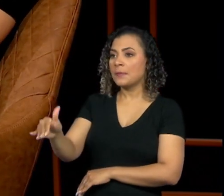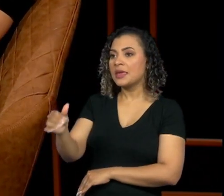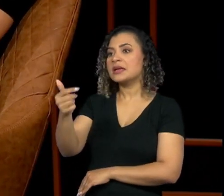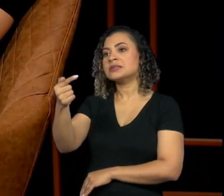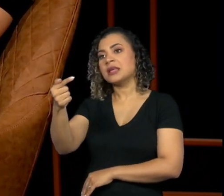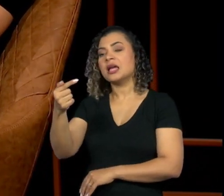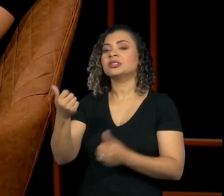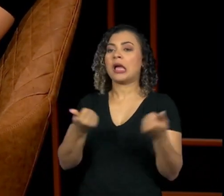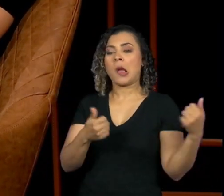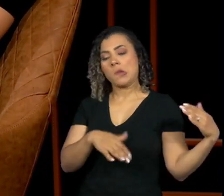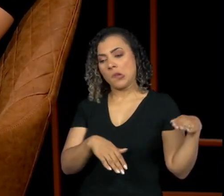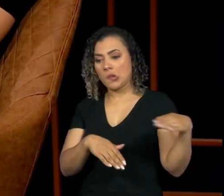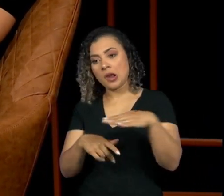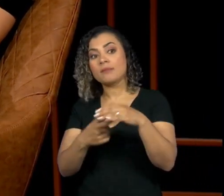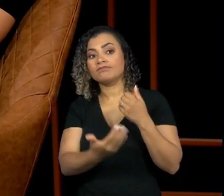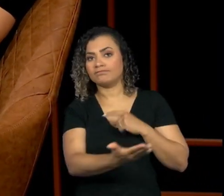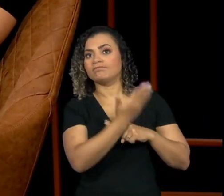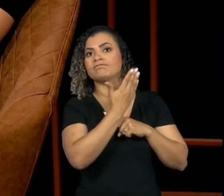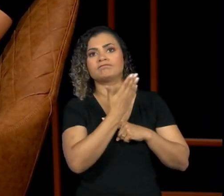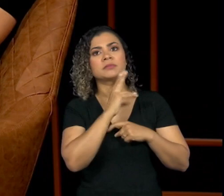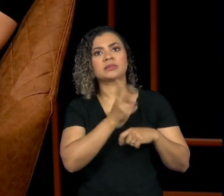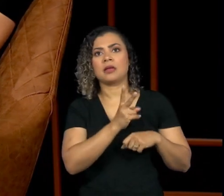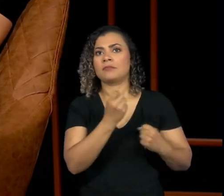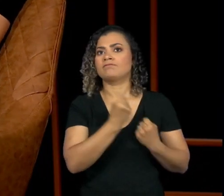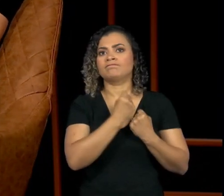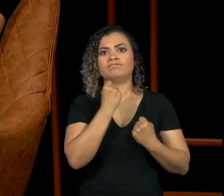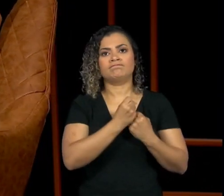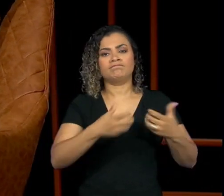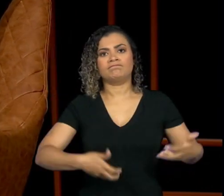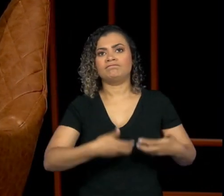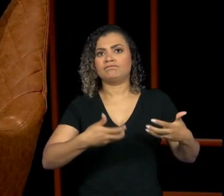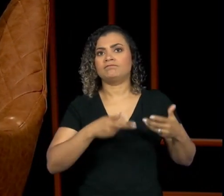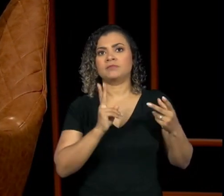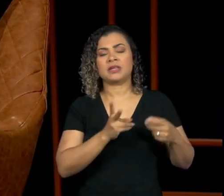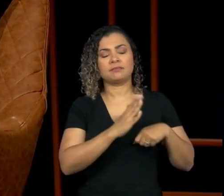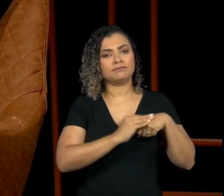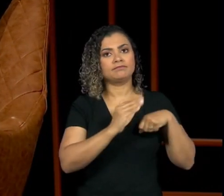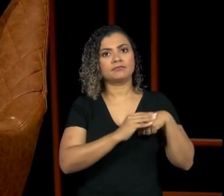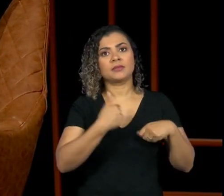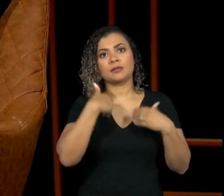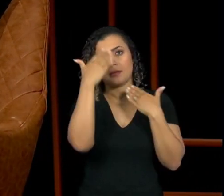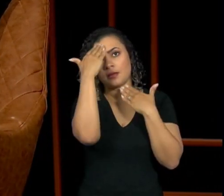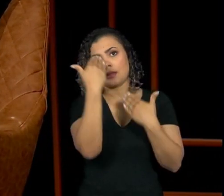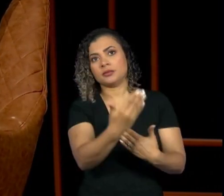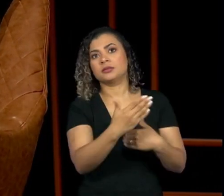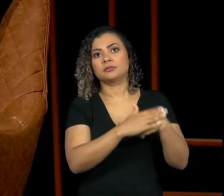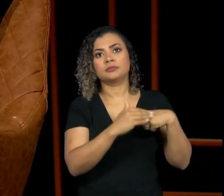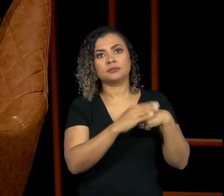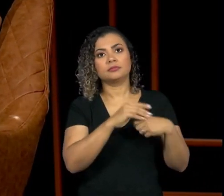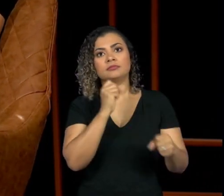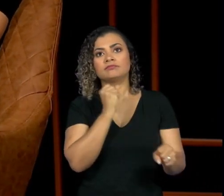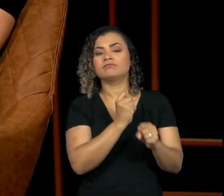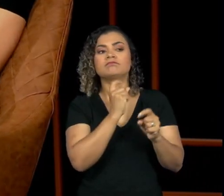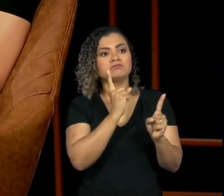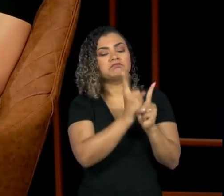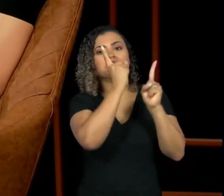manhã de carro. Um querido, assim, me deu muito apoio. Uma pessoa que eu tenho gratidão, foi um encontro muito bonito naquele momento.